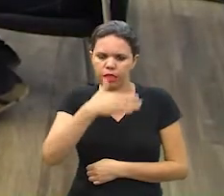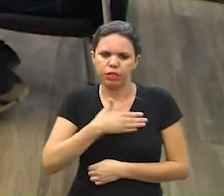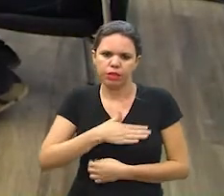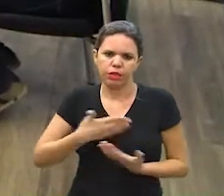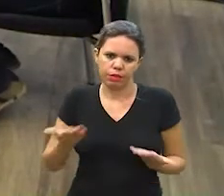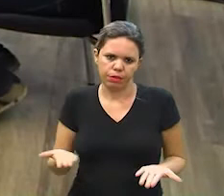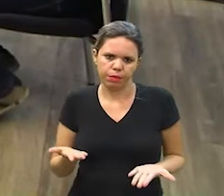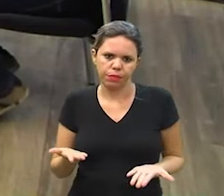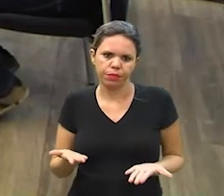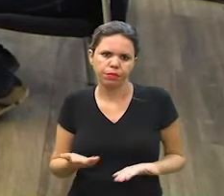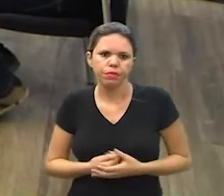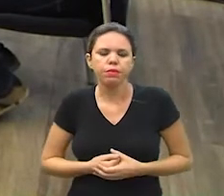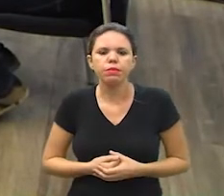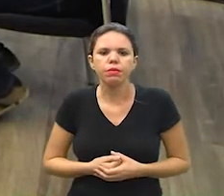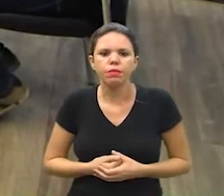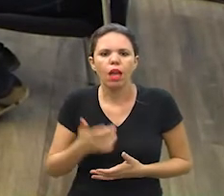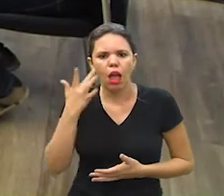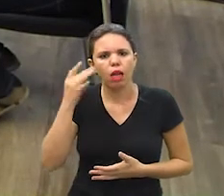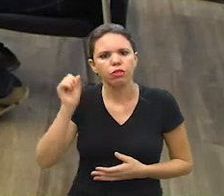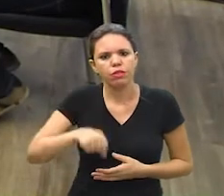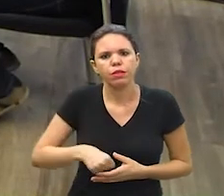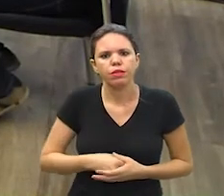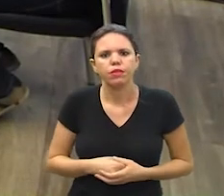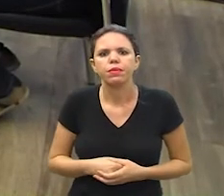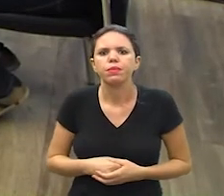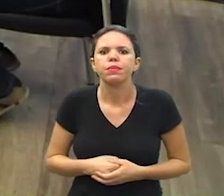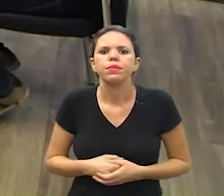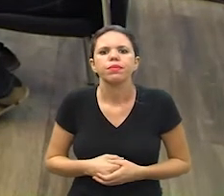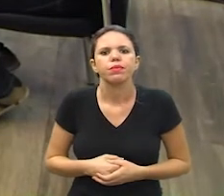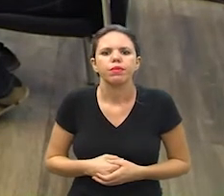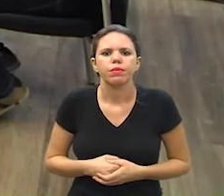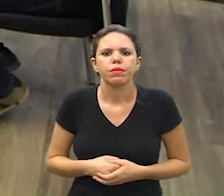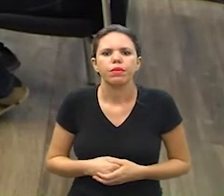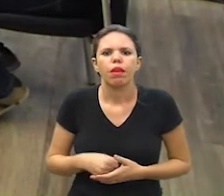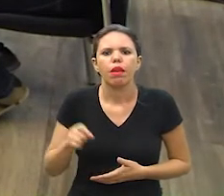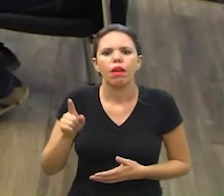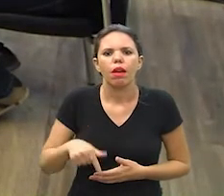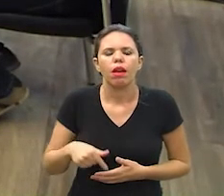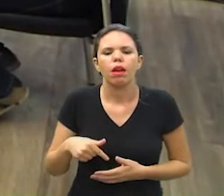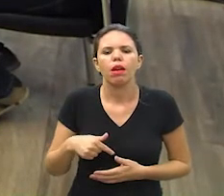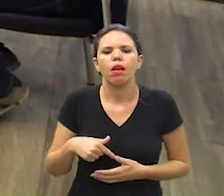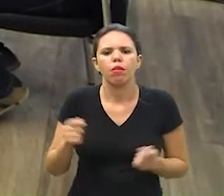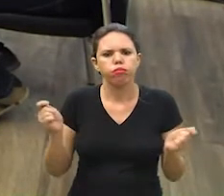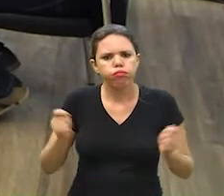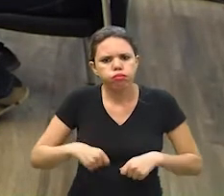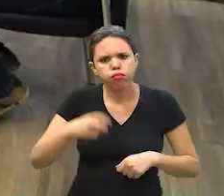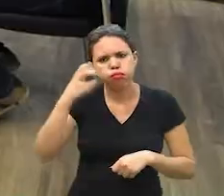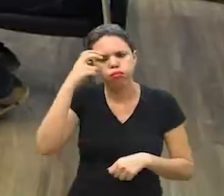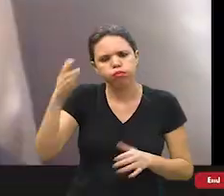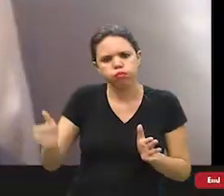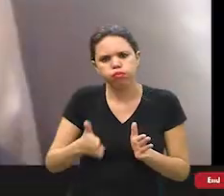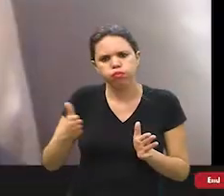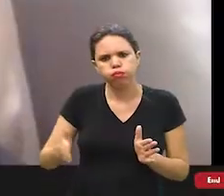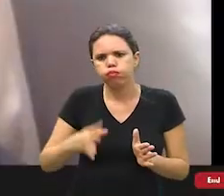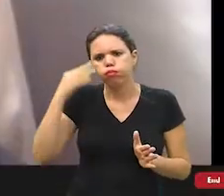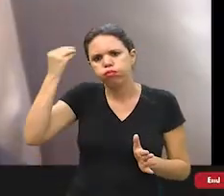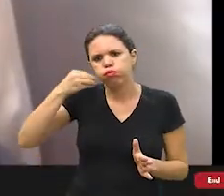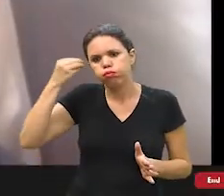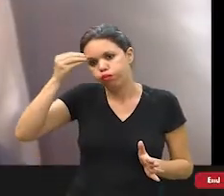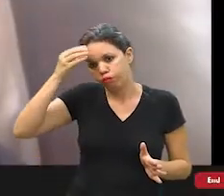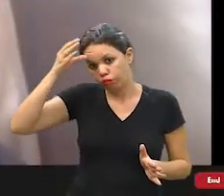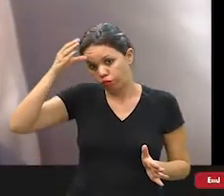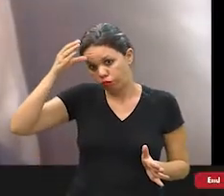privilegiada, então? Eu acho que sim. É privilegiada na sua capacidade de produção de